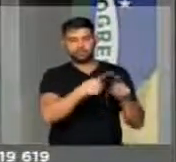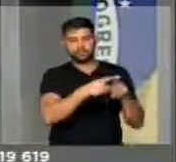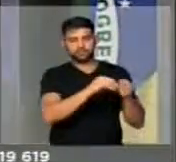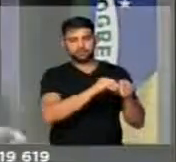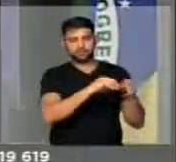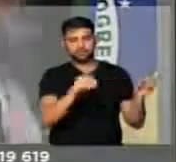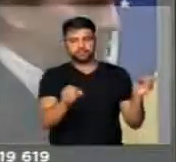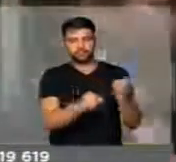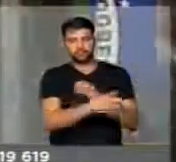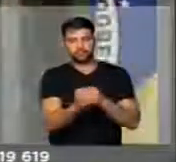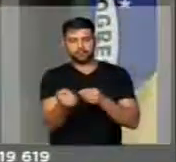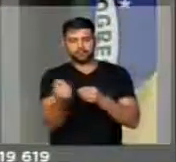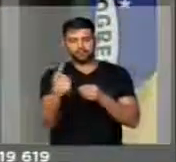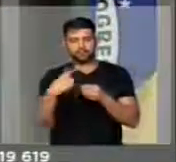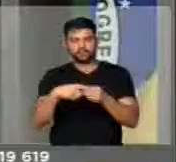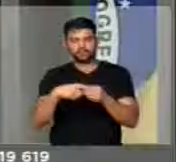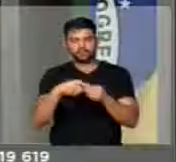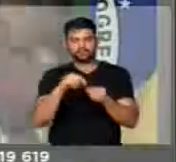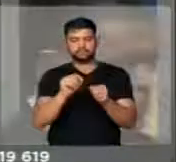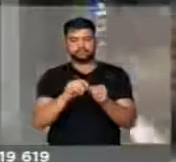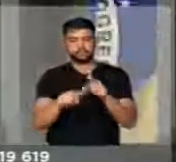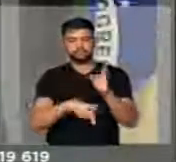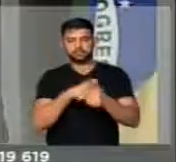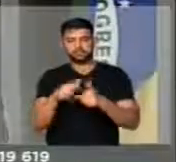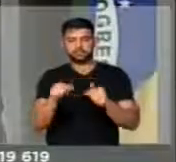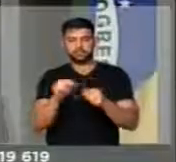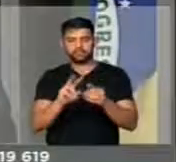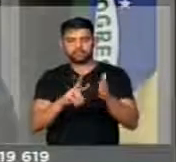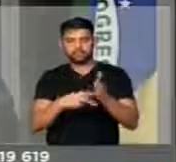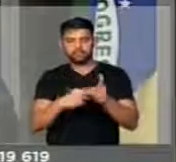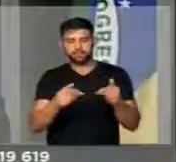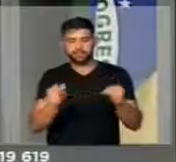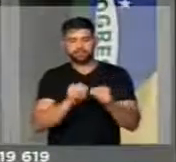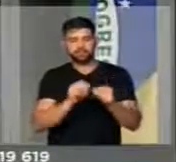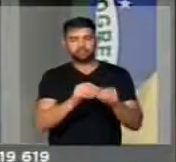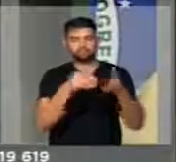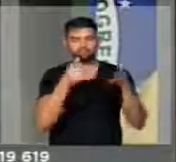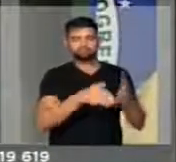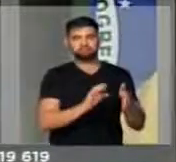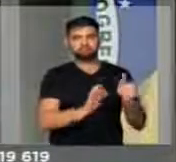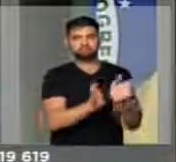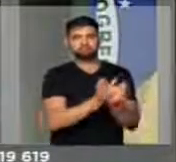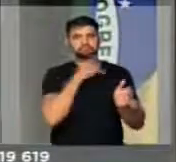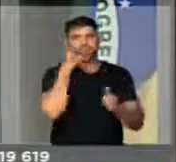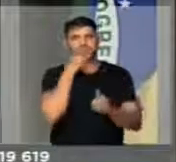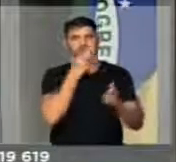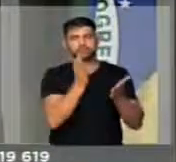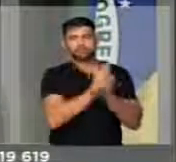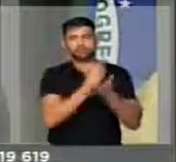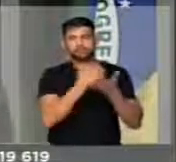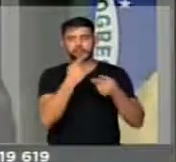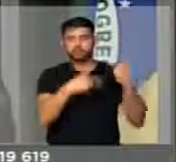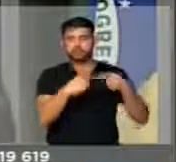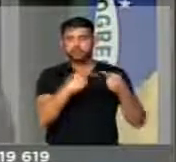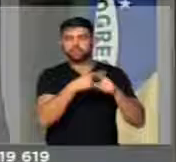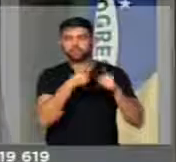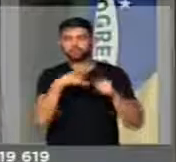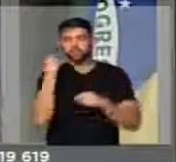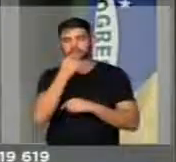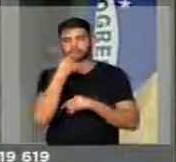ele sair, ele retorna para as suas atividades sindicais ou partidárias. Importante